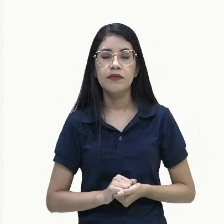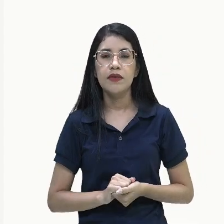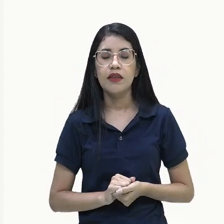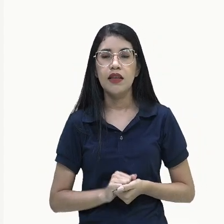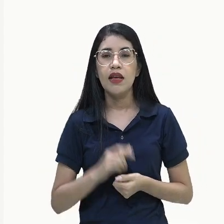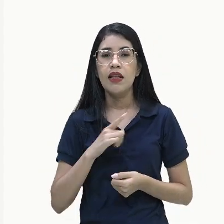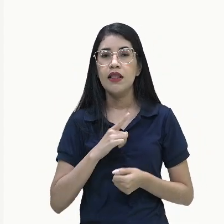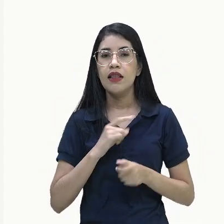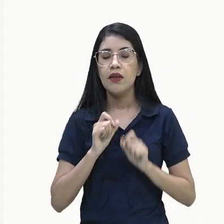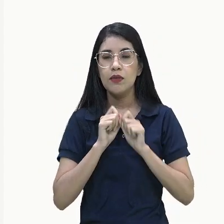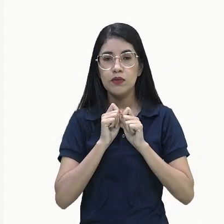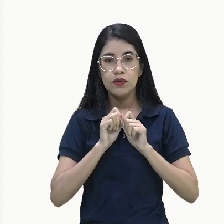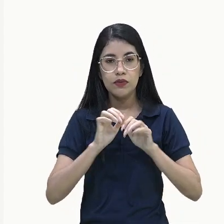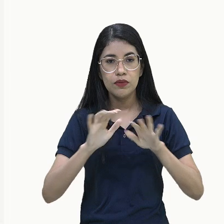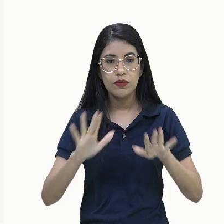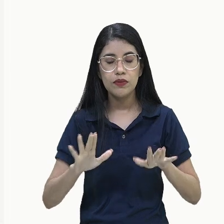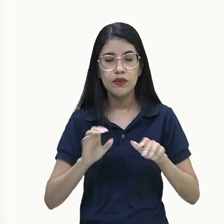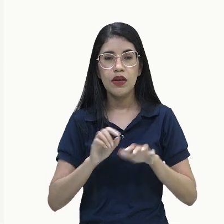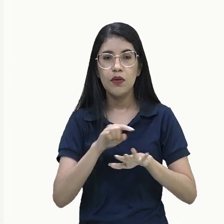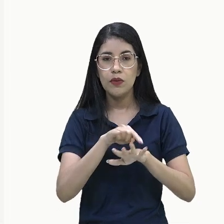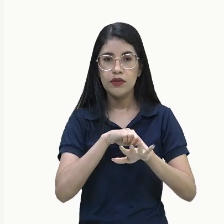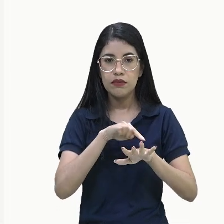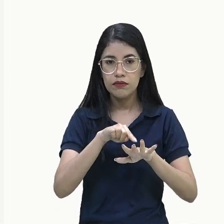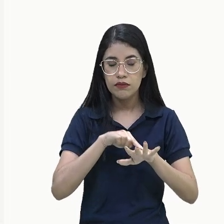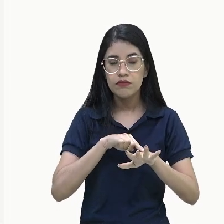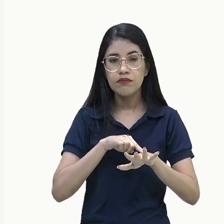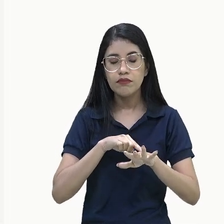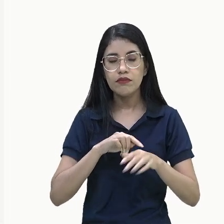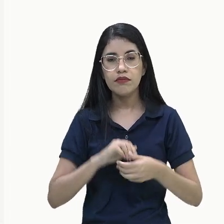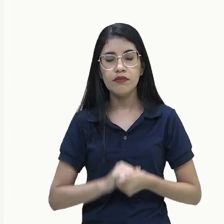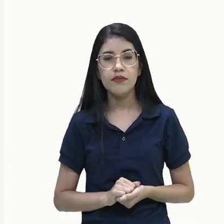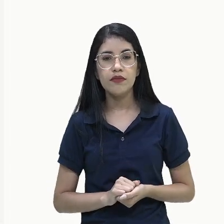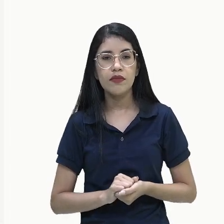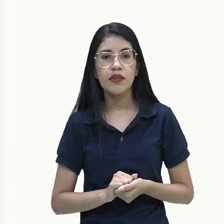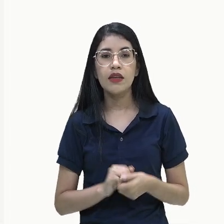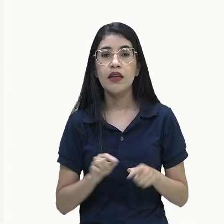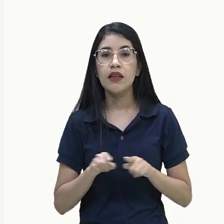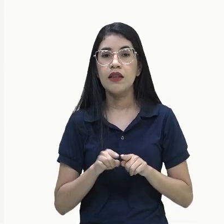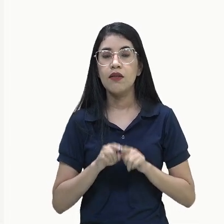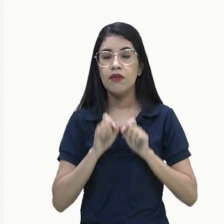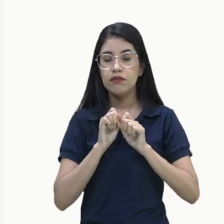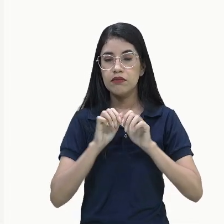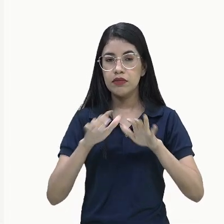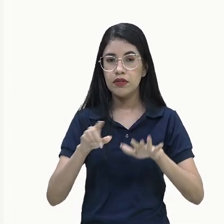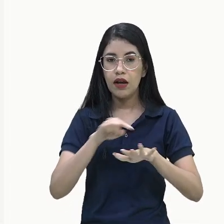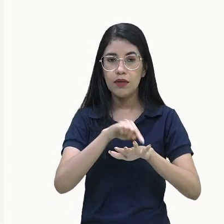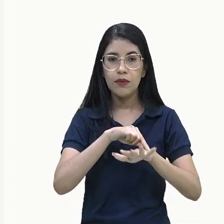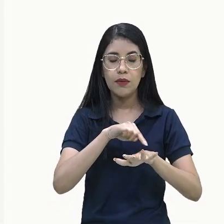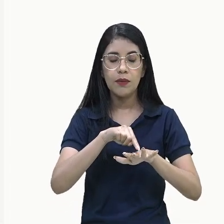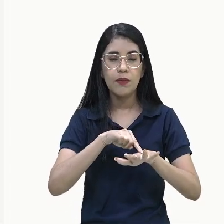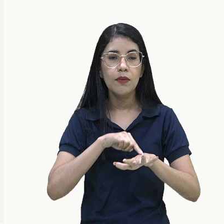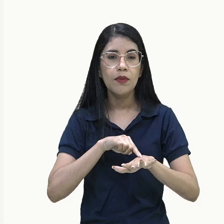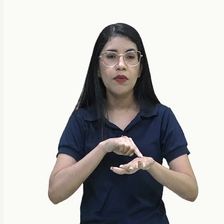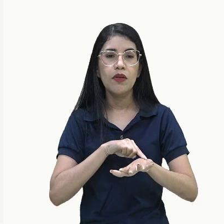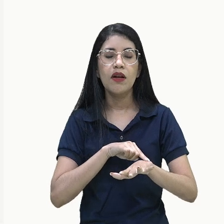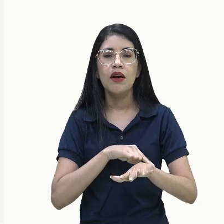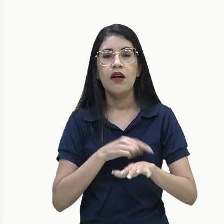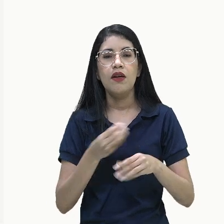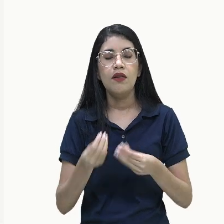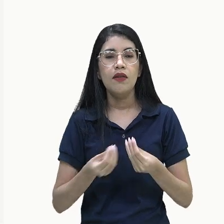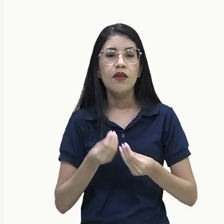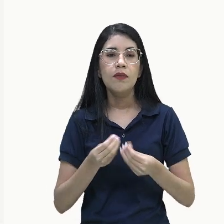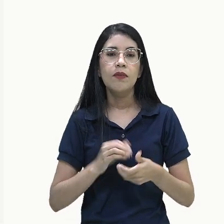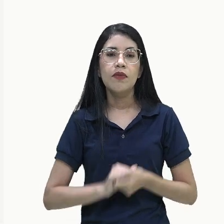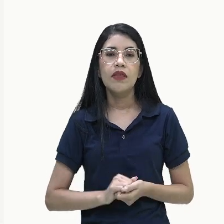eles propagam-se os impulsos nervosos. Então, essa propagação do impulso nervoso é o processo que é